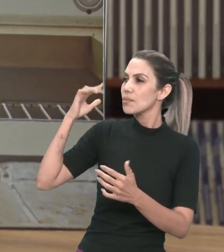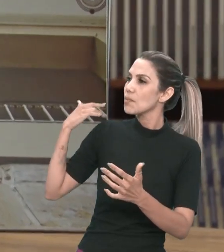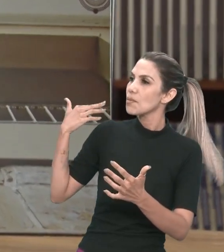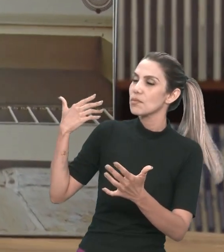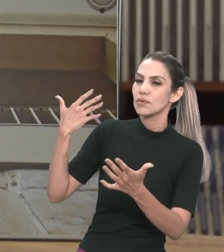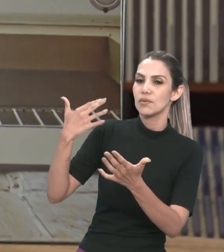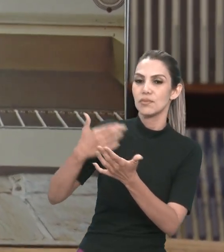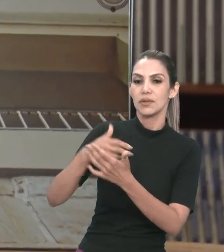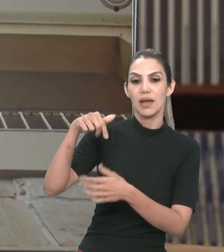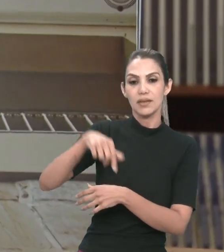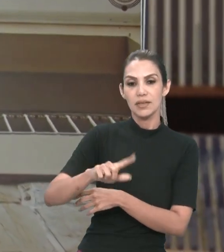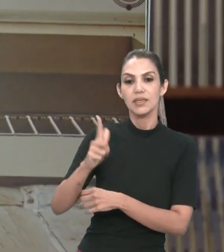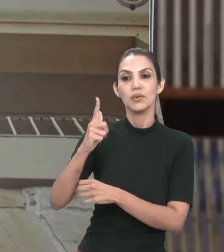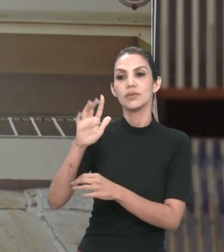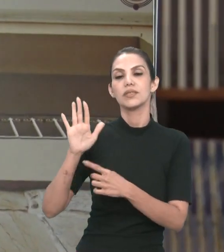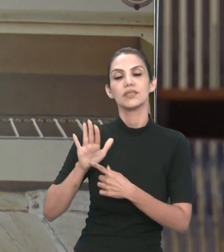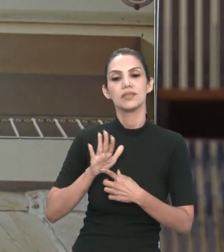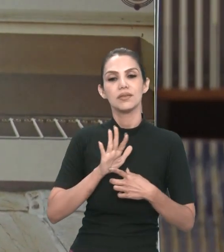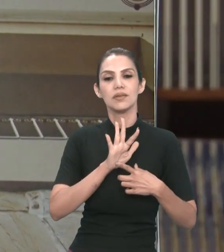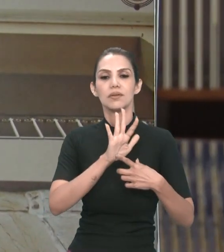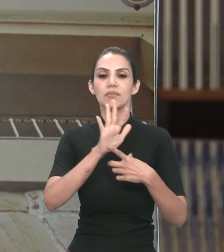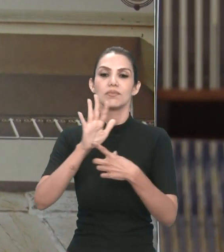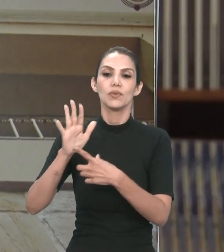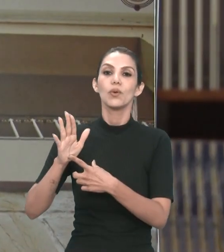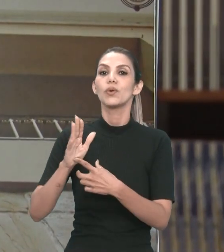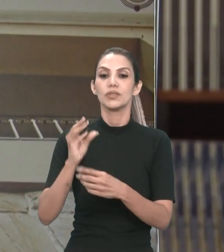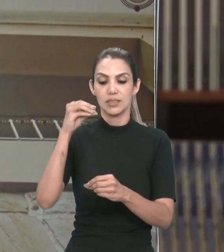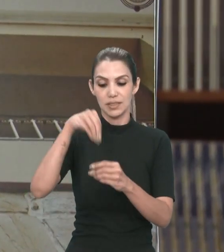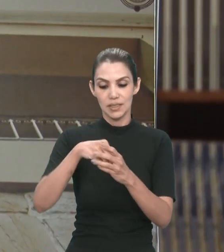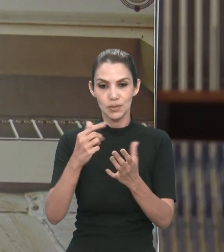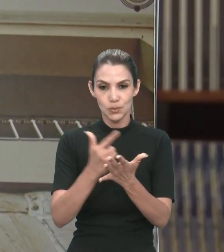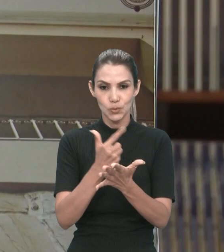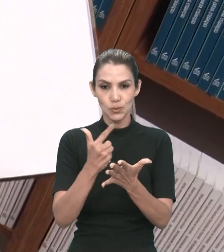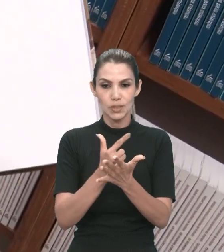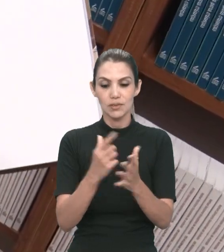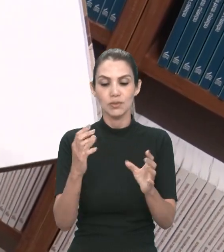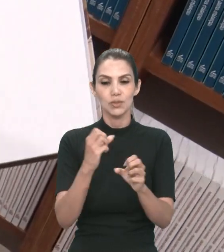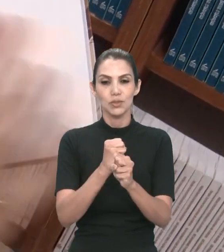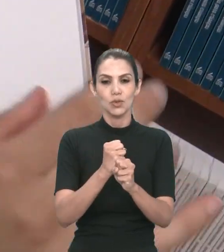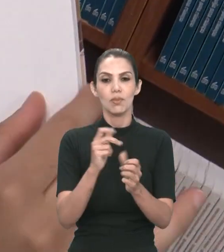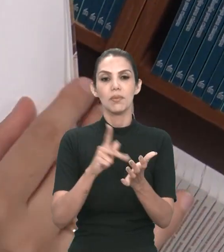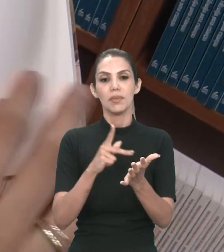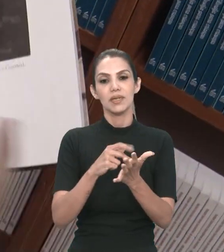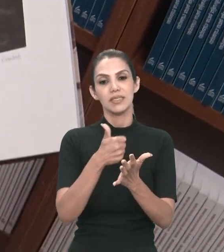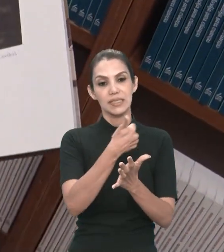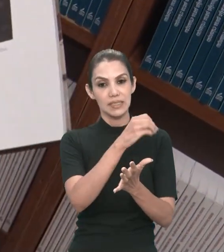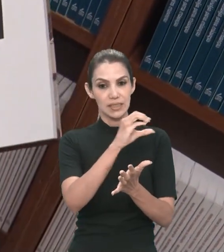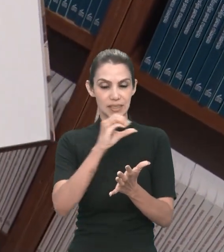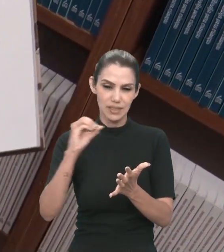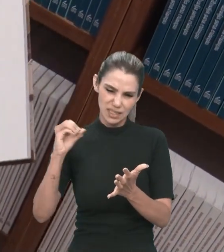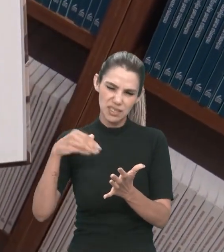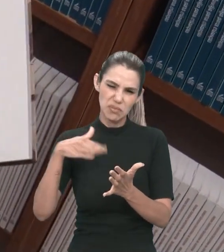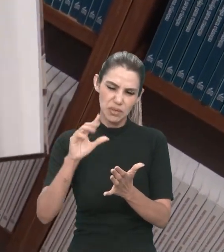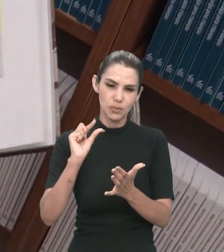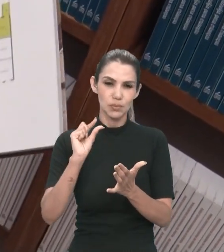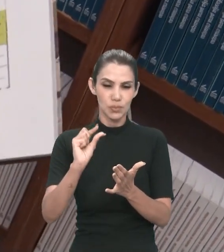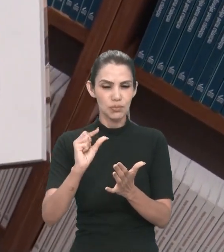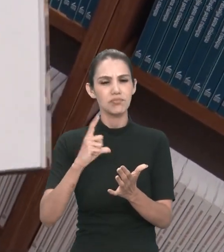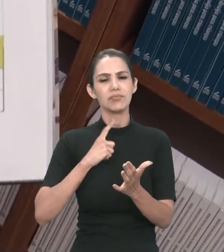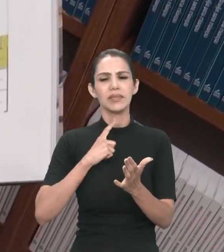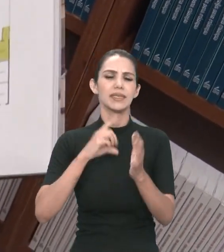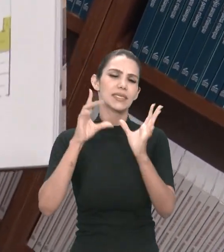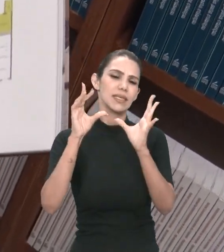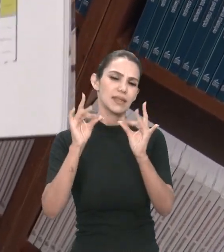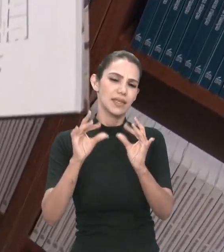local são retratadas em pouco mais de 100 páginas da obra. Ela exibe formas e detalhes que